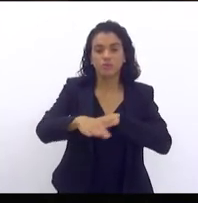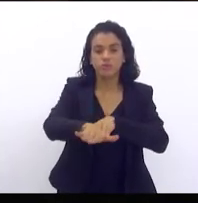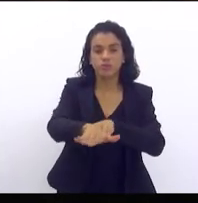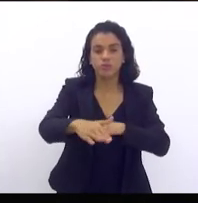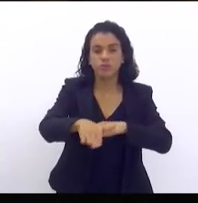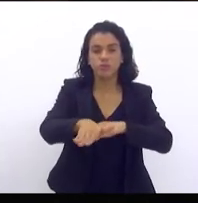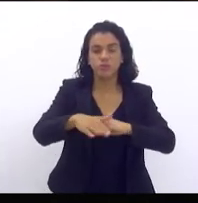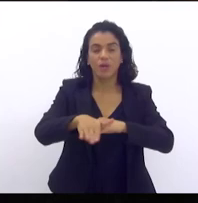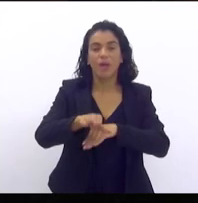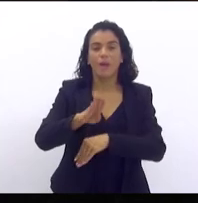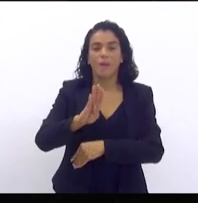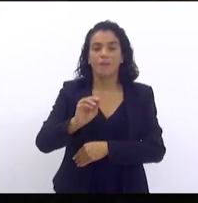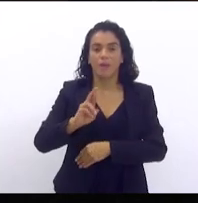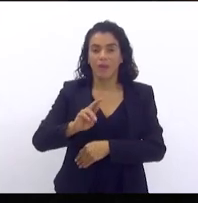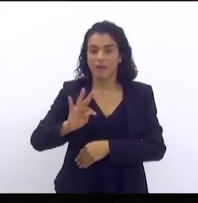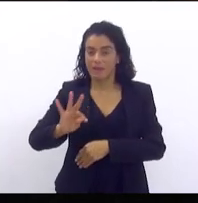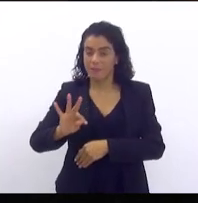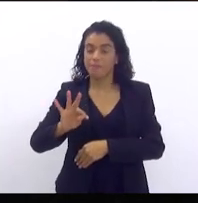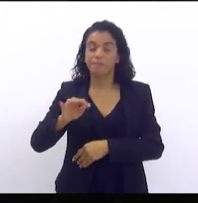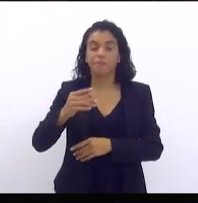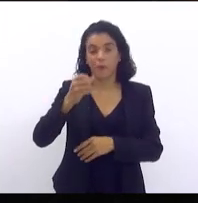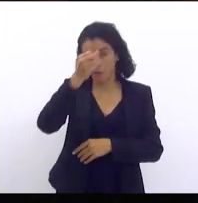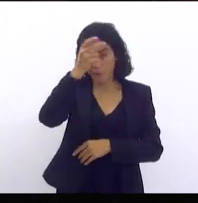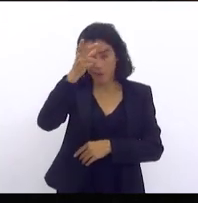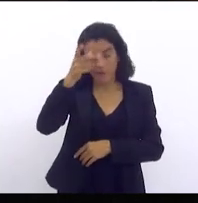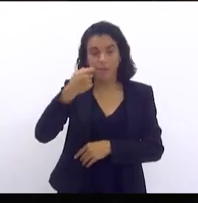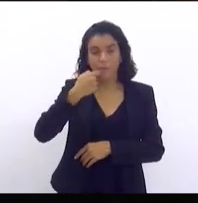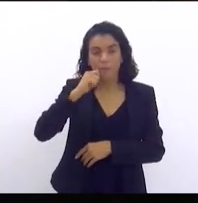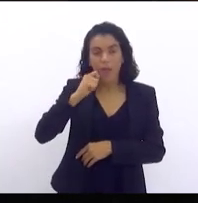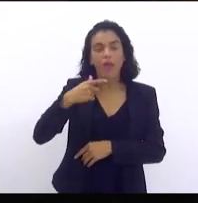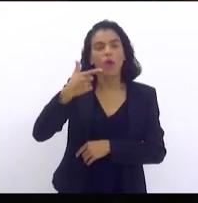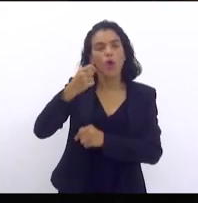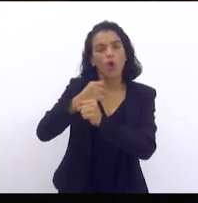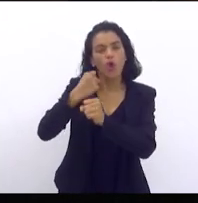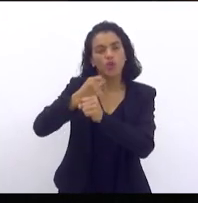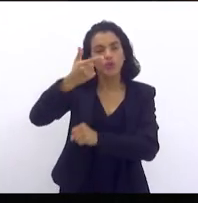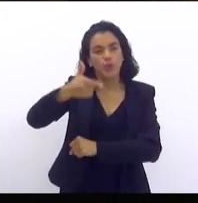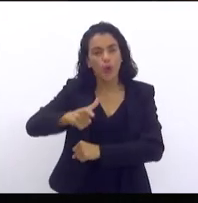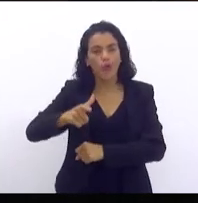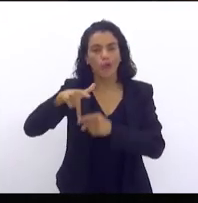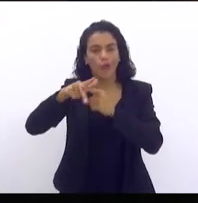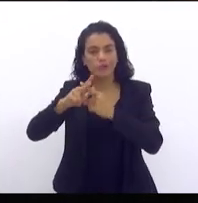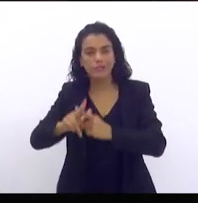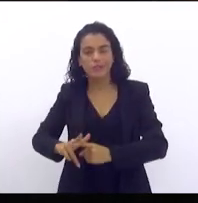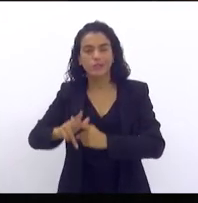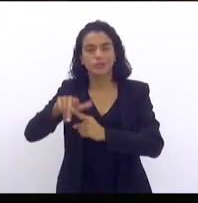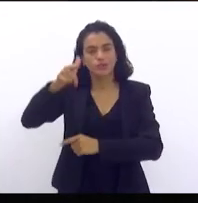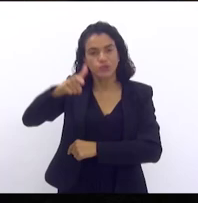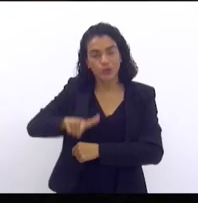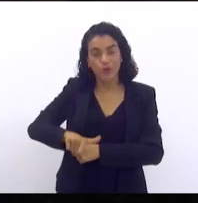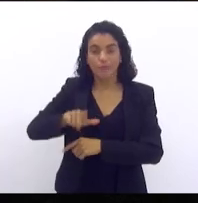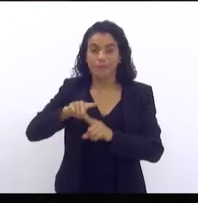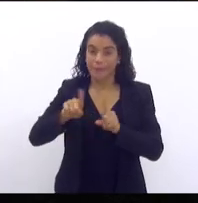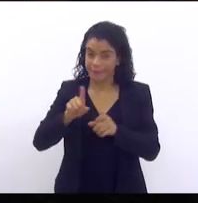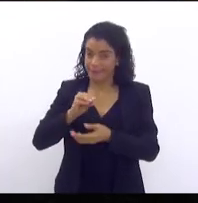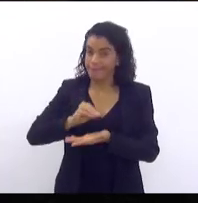Eduardo Paes vem recuperando, que estava absolutamente destruído. Mas falta